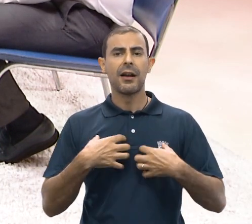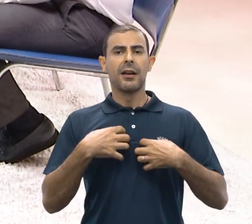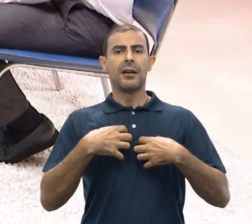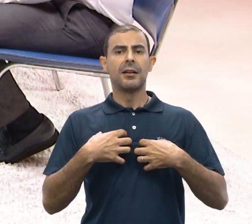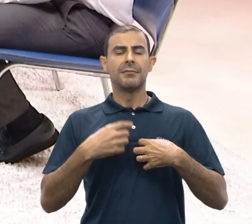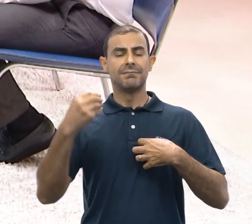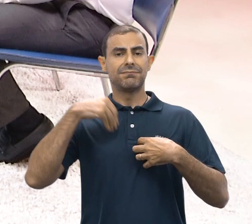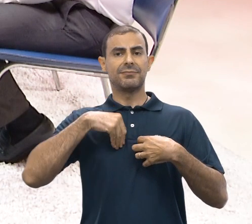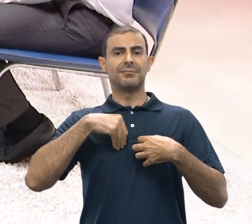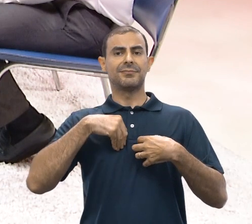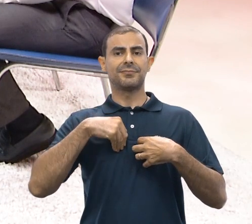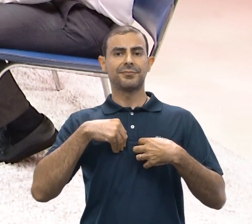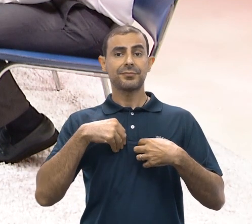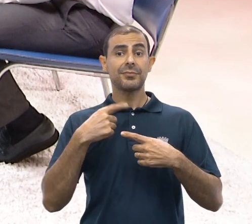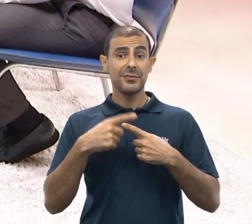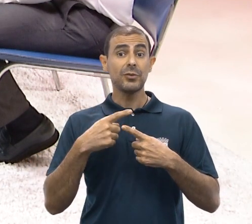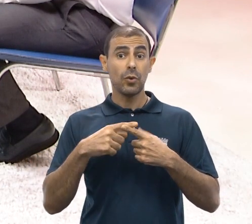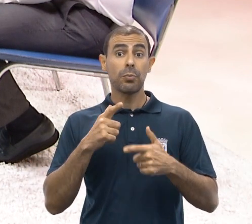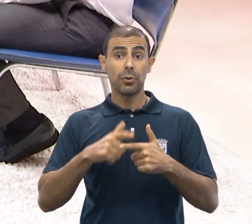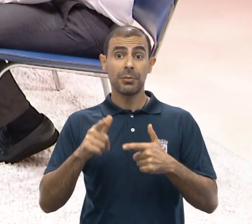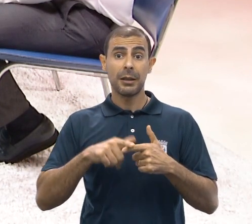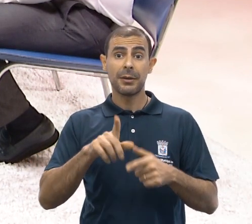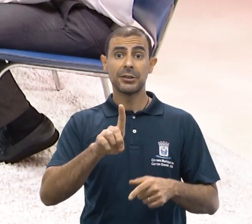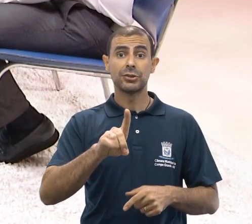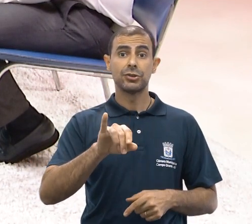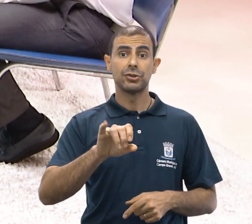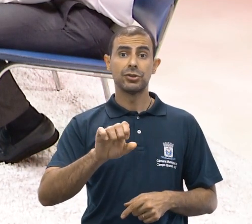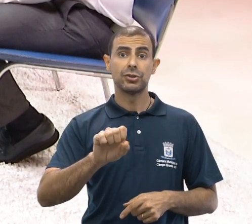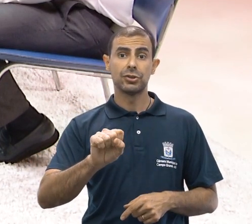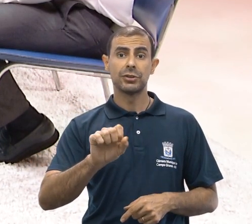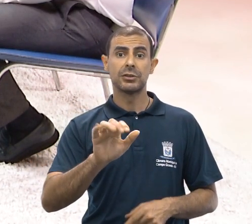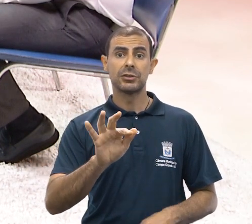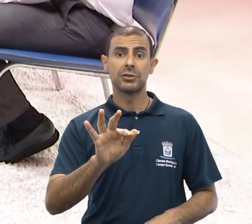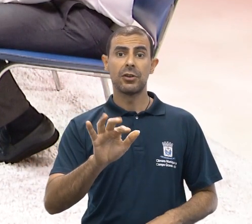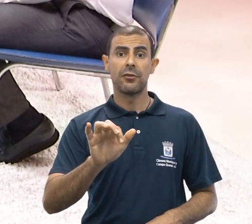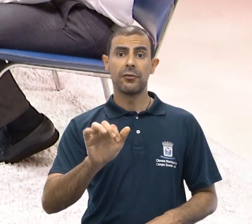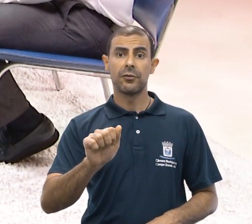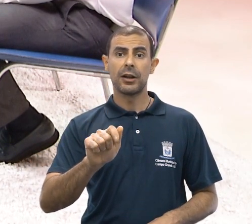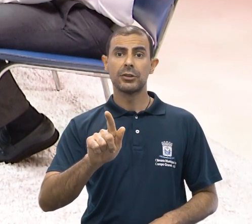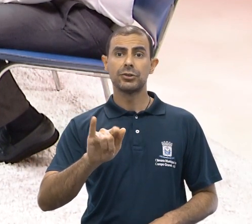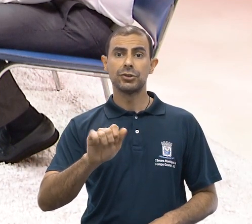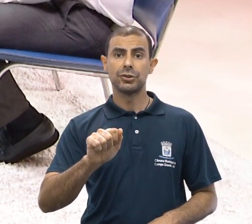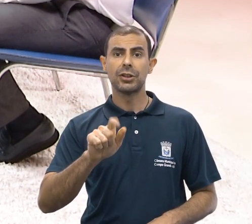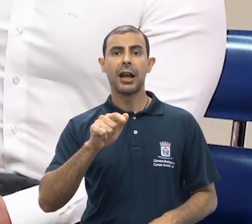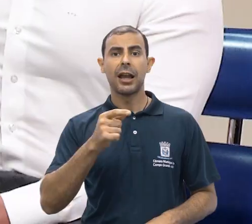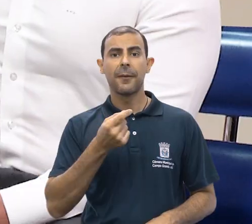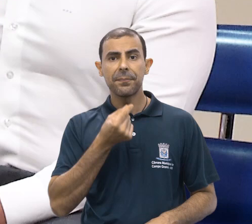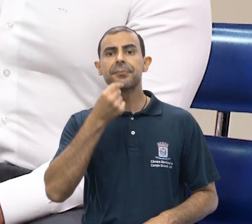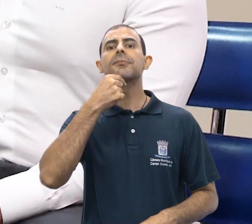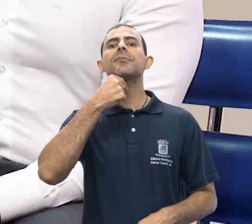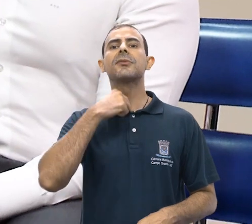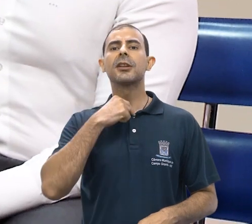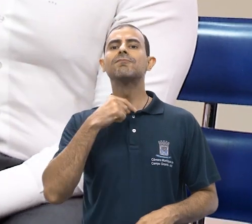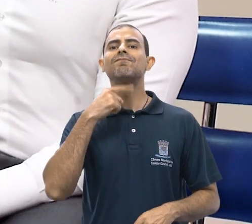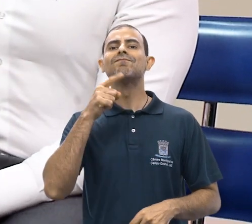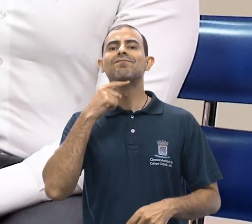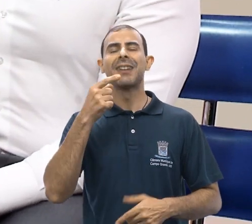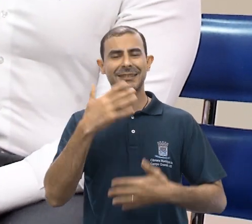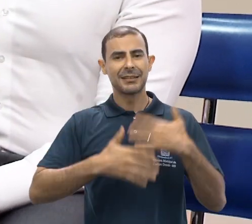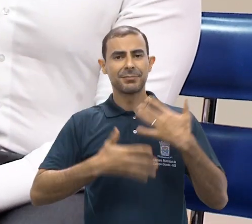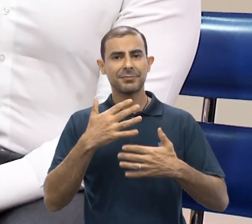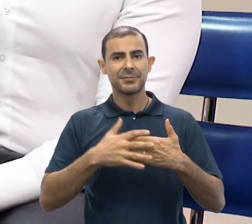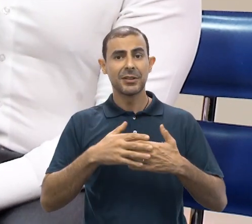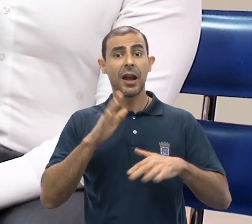é a dificuldade de engolir. E aí, quando a gente tem essa dificuldade, algo do alimento, ou até mesmo a saliva tem bactéria,